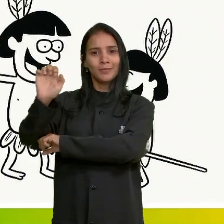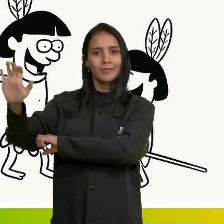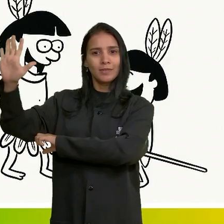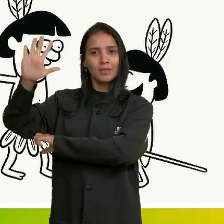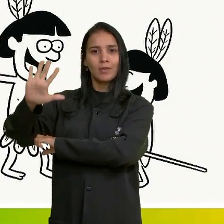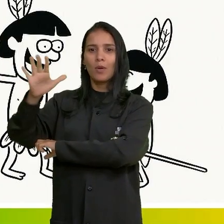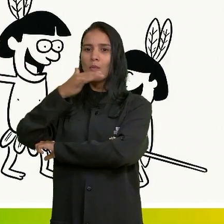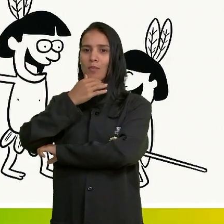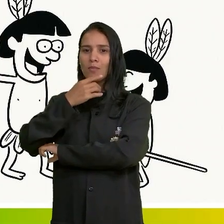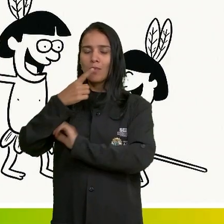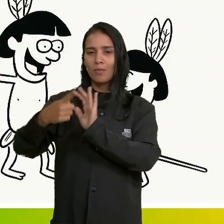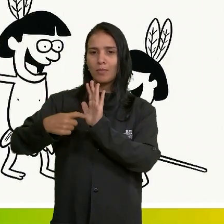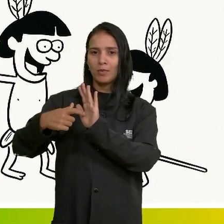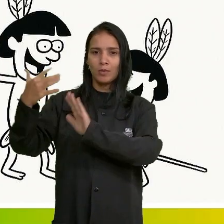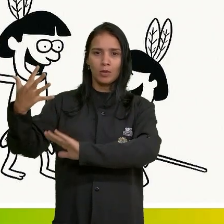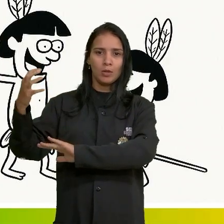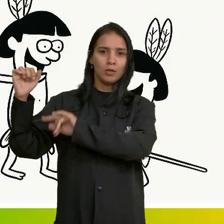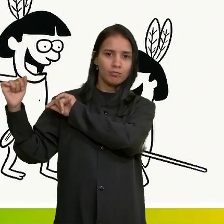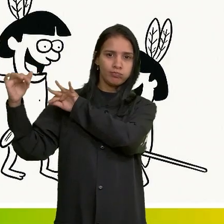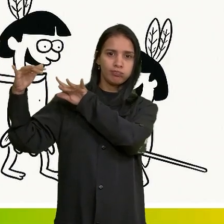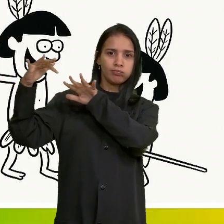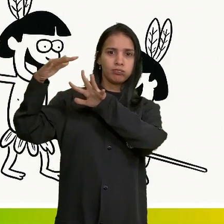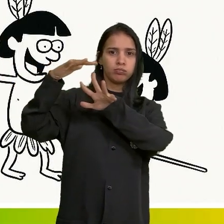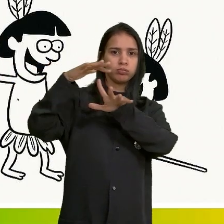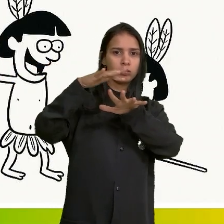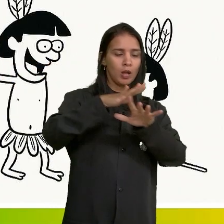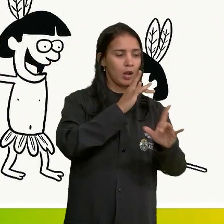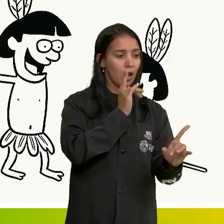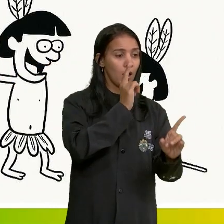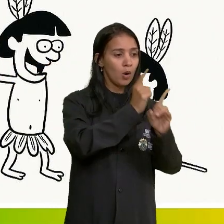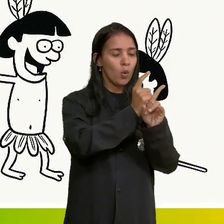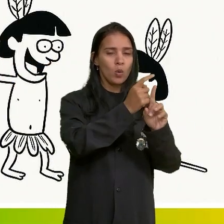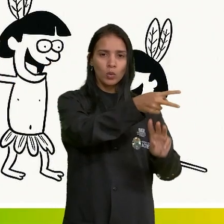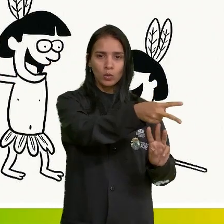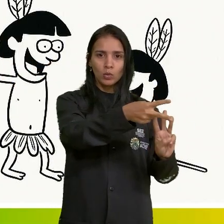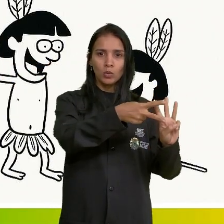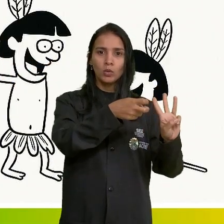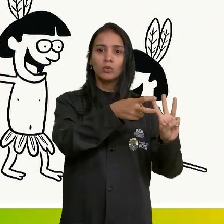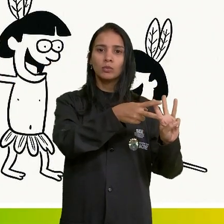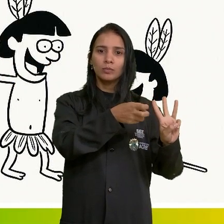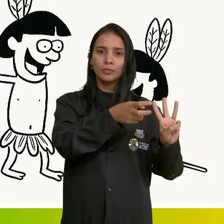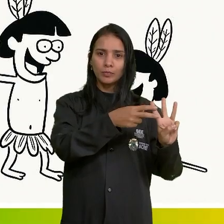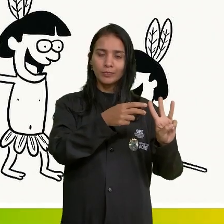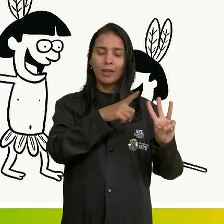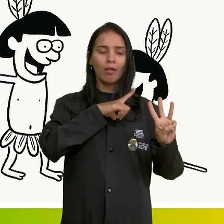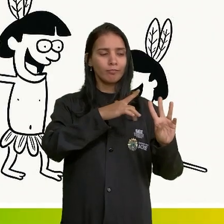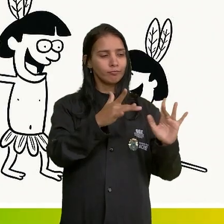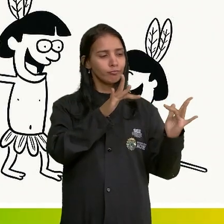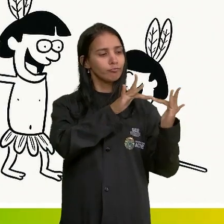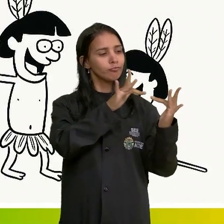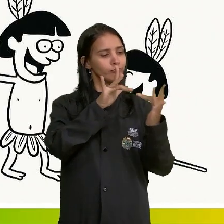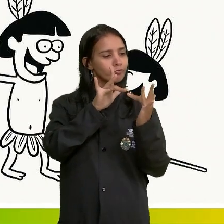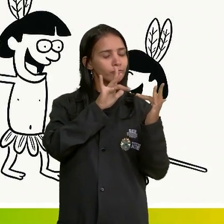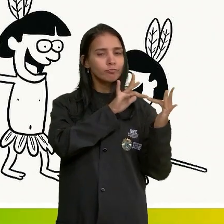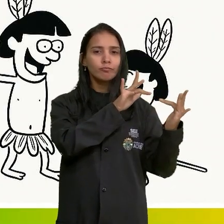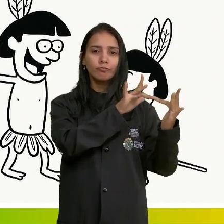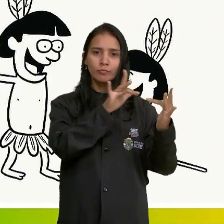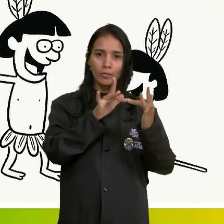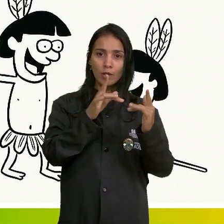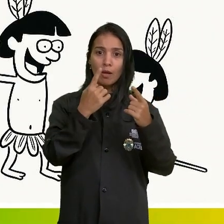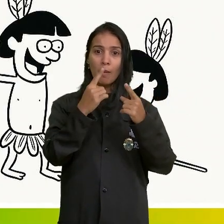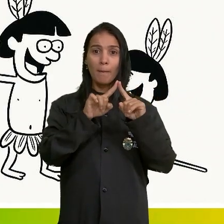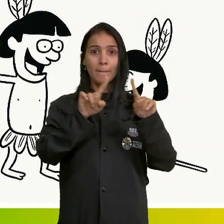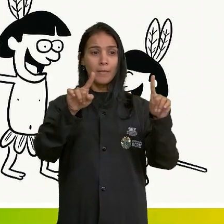território brasileiro e que ele teve, né, diante da descoberta, contato com uma população que até então